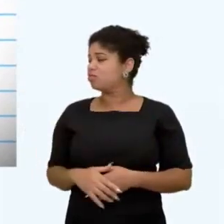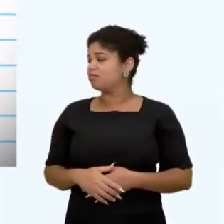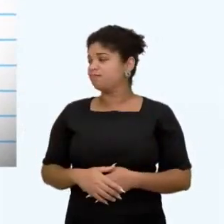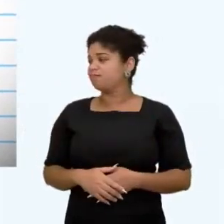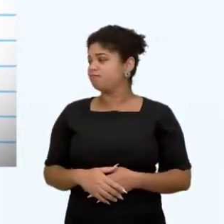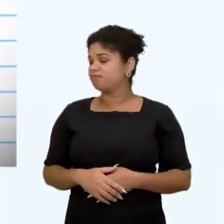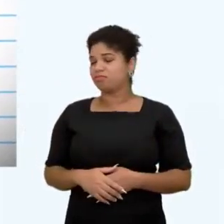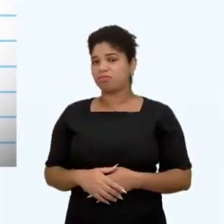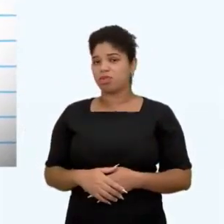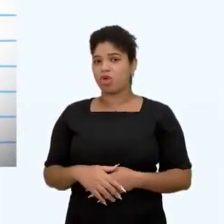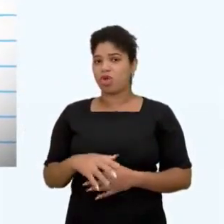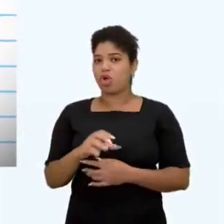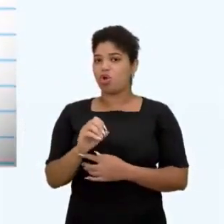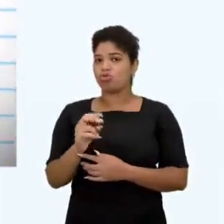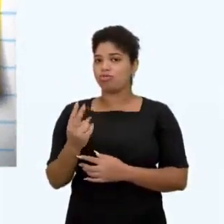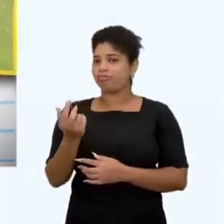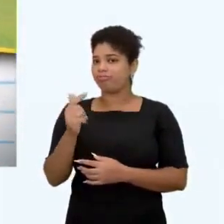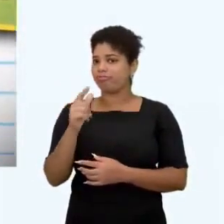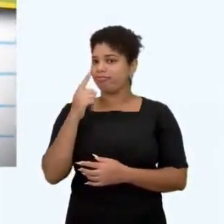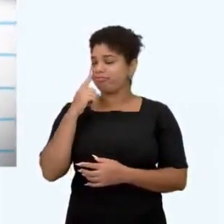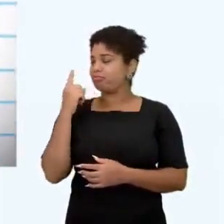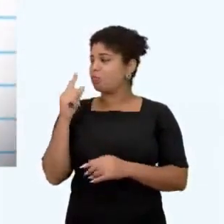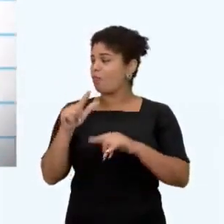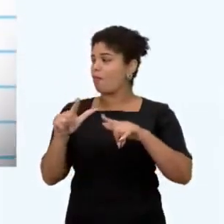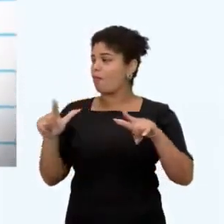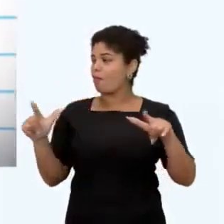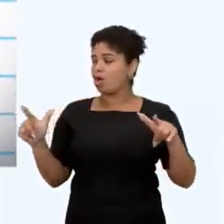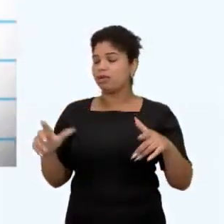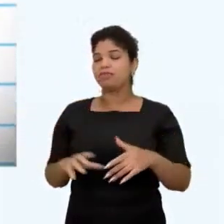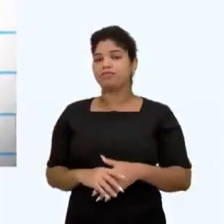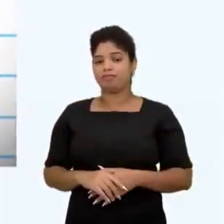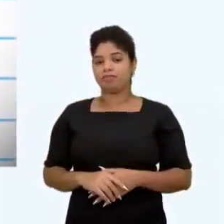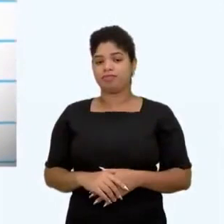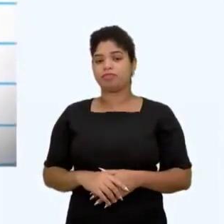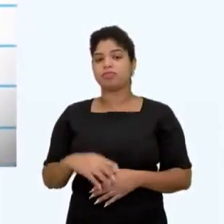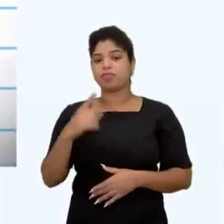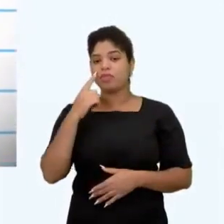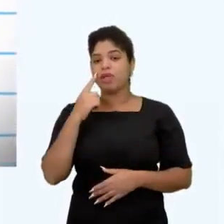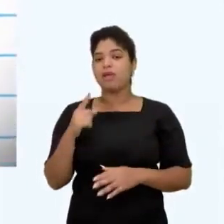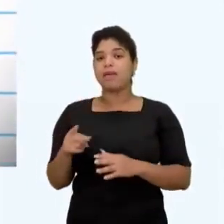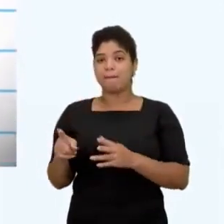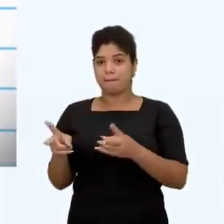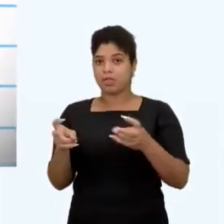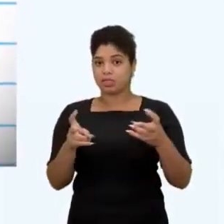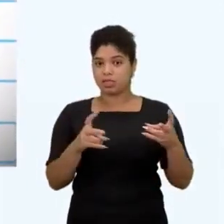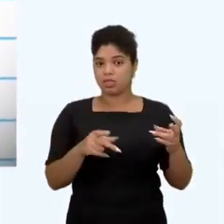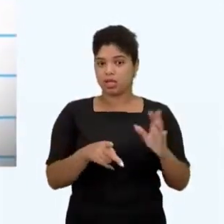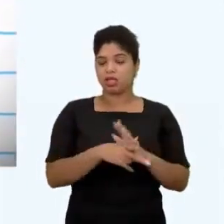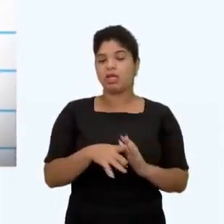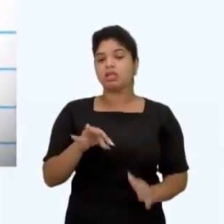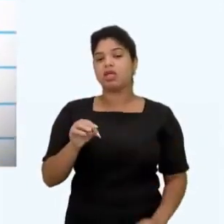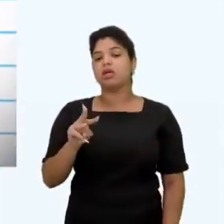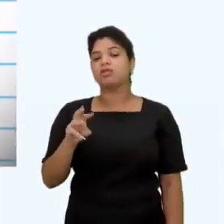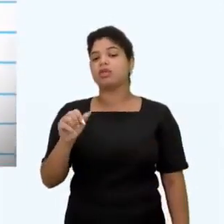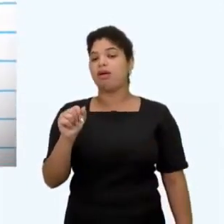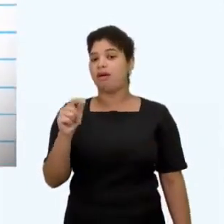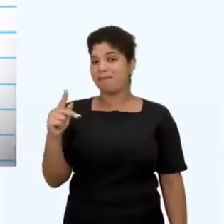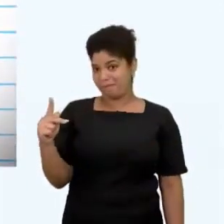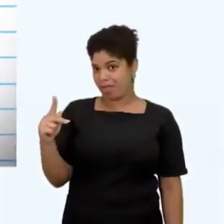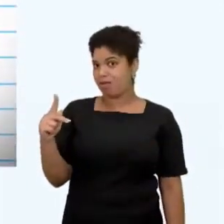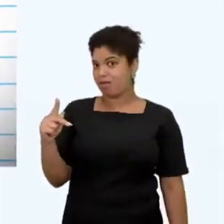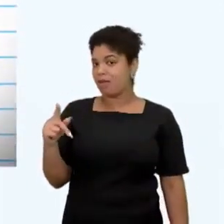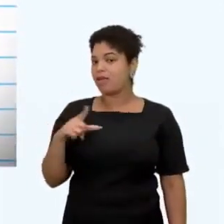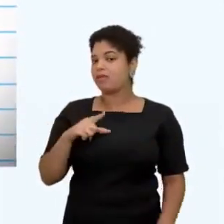de oxigênio. Dos 63 grandes ecossistemas marinhos avaliados no âmbito do Programa de Avaliação das Águas